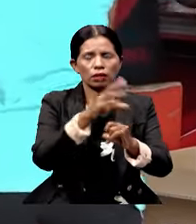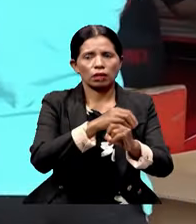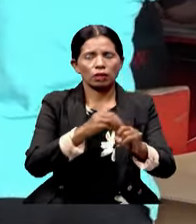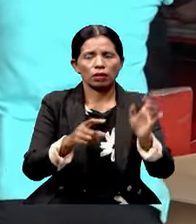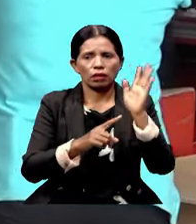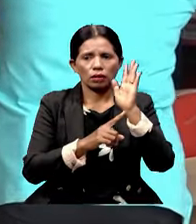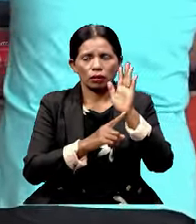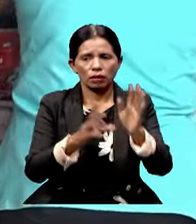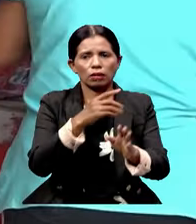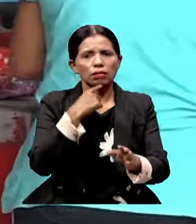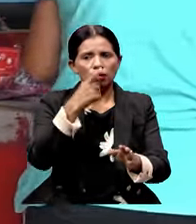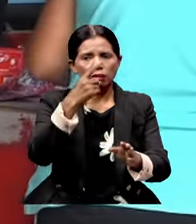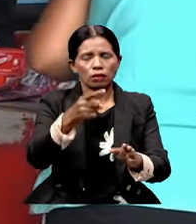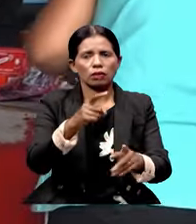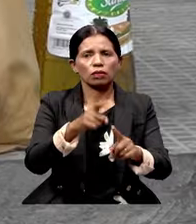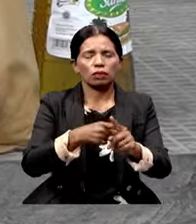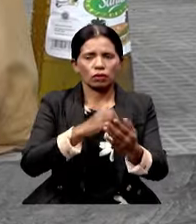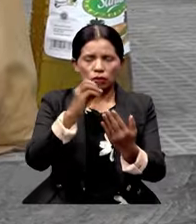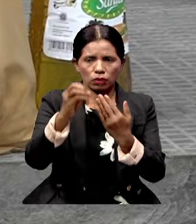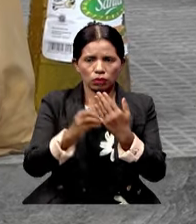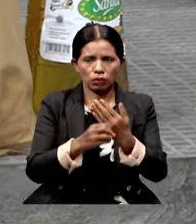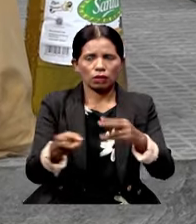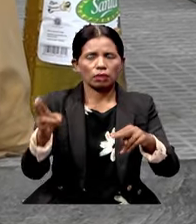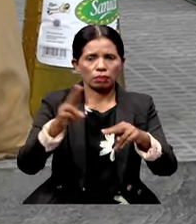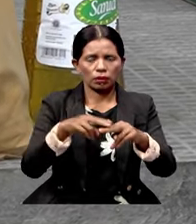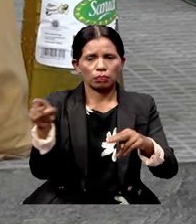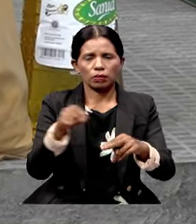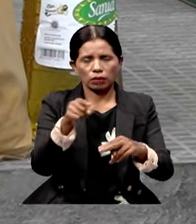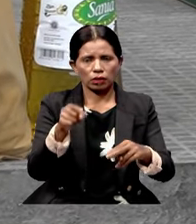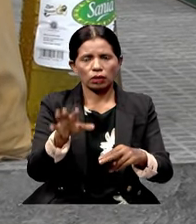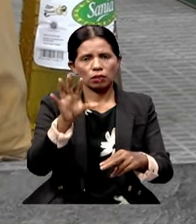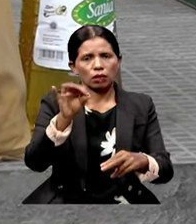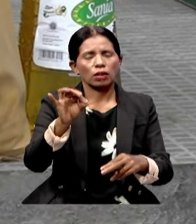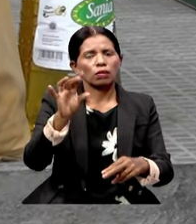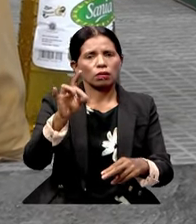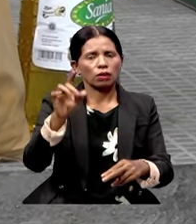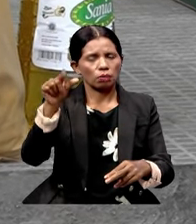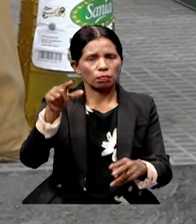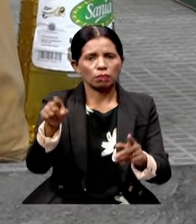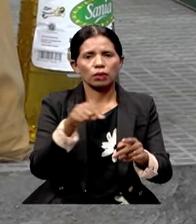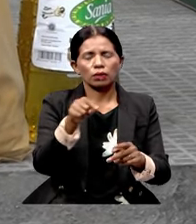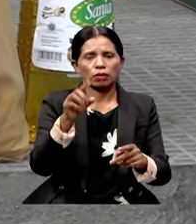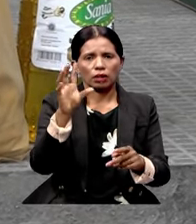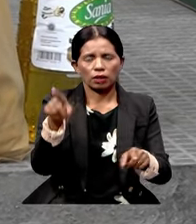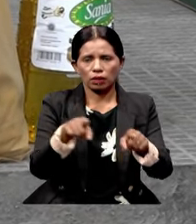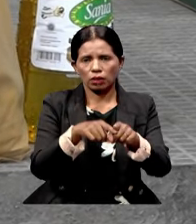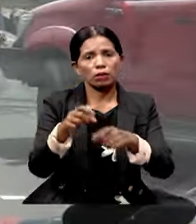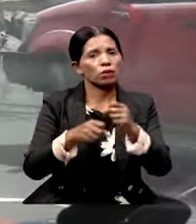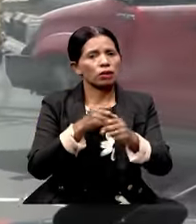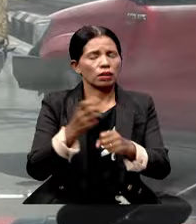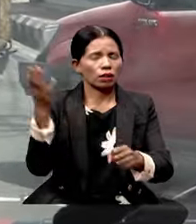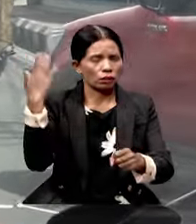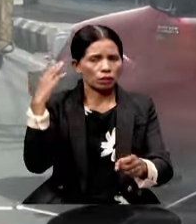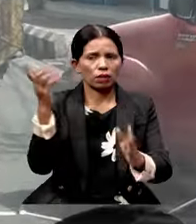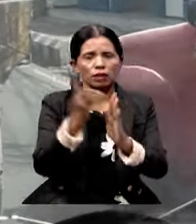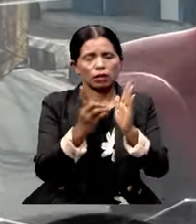inflação índice consumidor e fulan outubro aumenta prusentu walu pontu hitu, compara ho tinankotu. Tur dado susi Banco